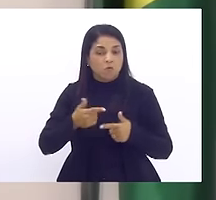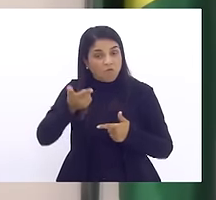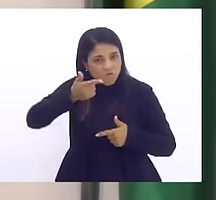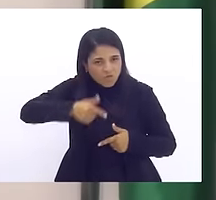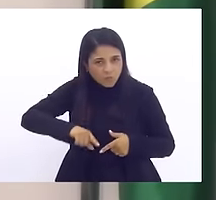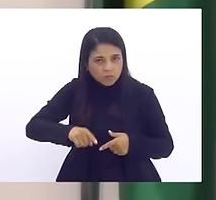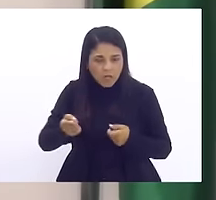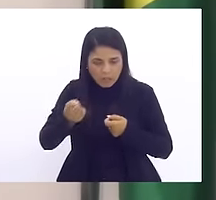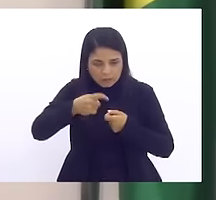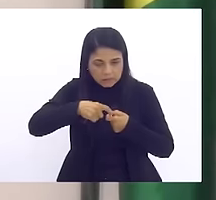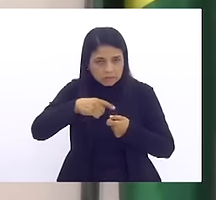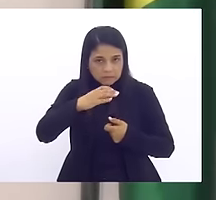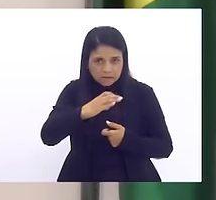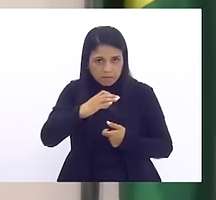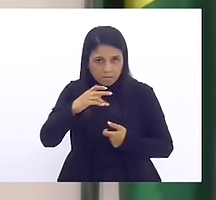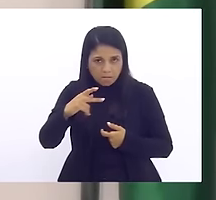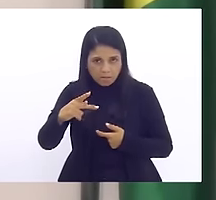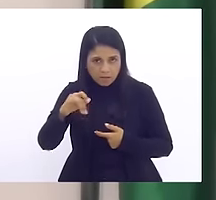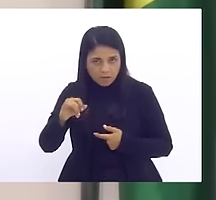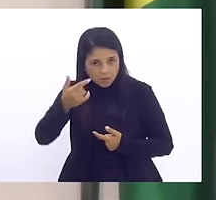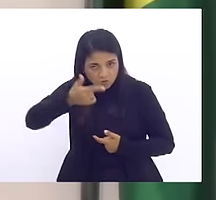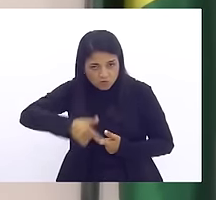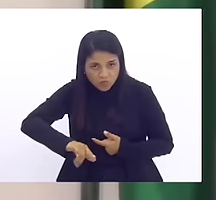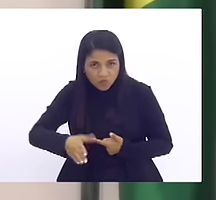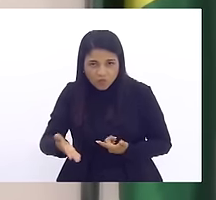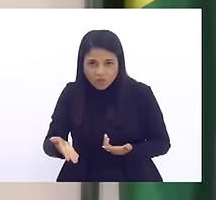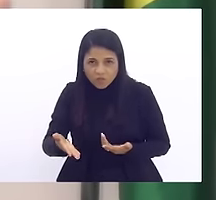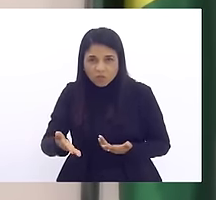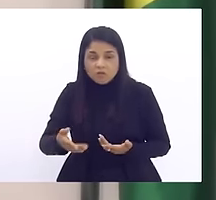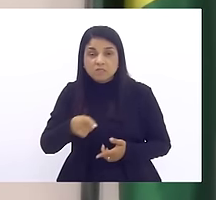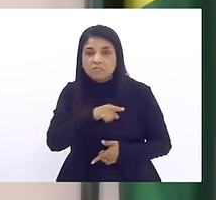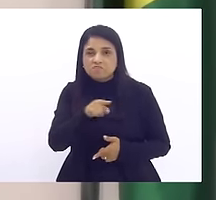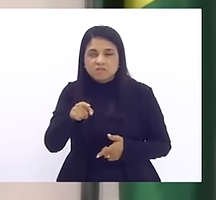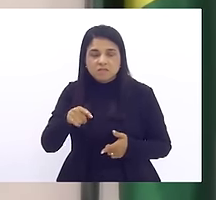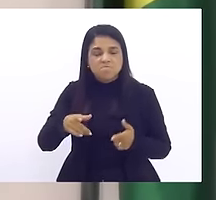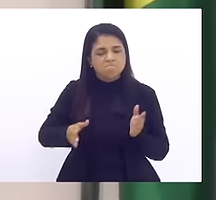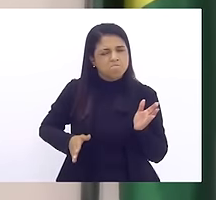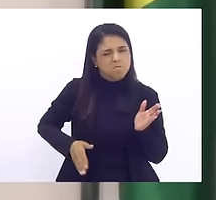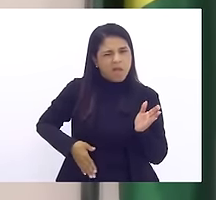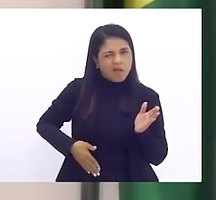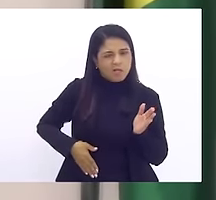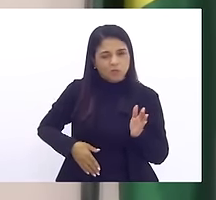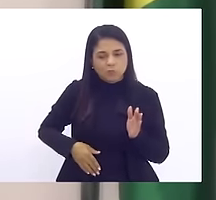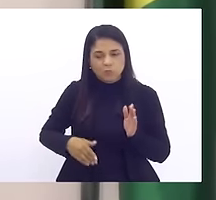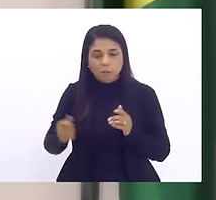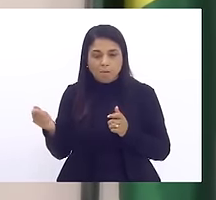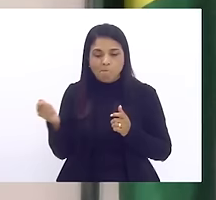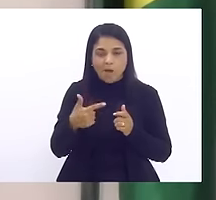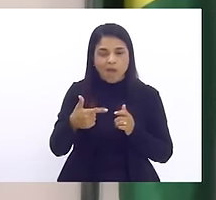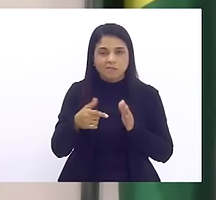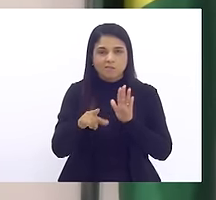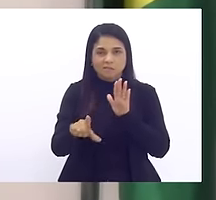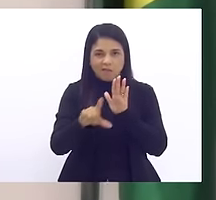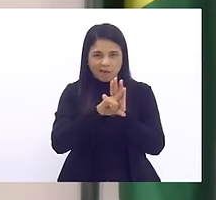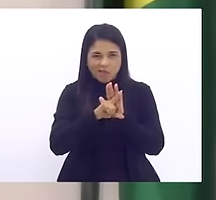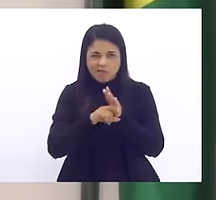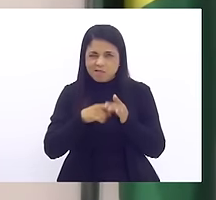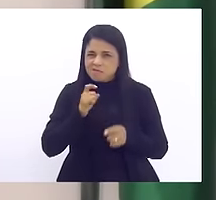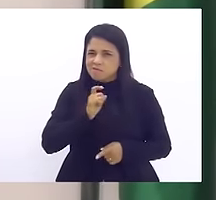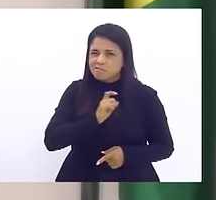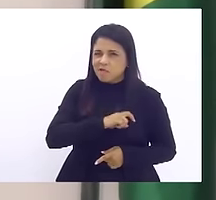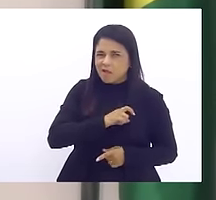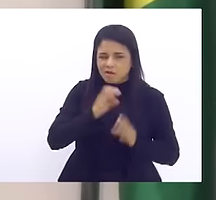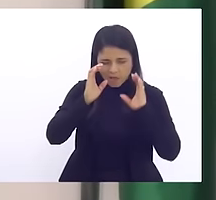só isso você andar correto agora se quiser ser mais malandro do que a lei se quiser sacanear o cidadão na ponta